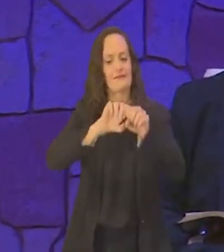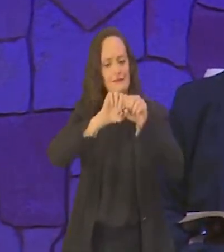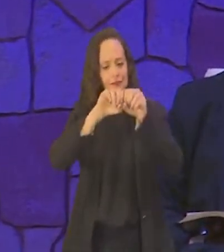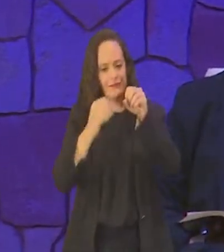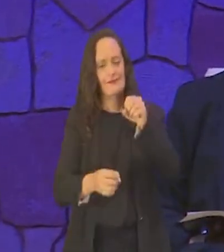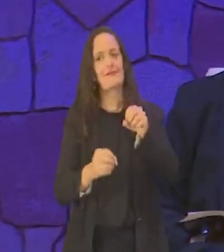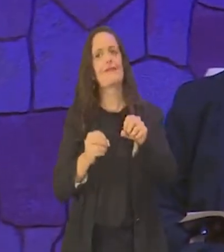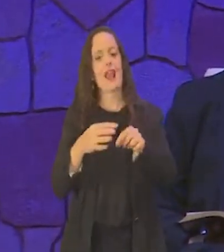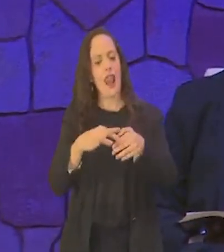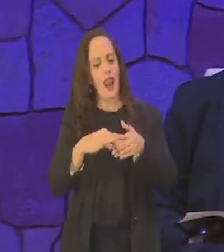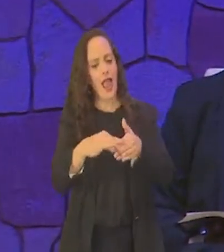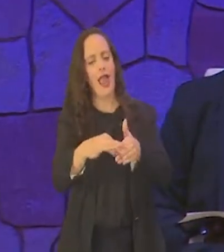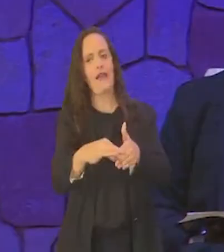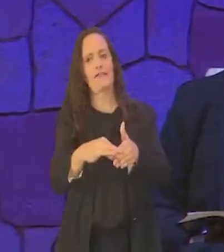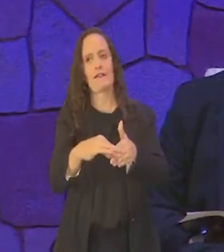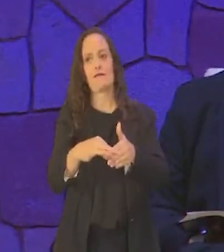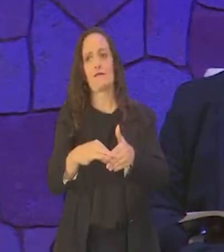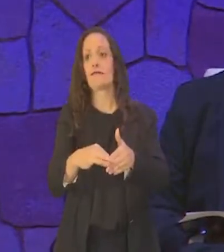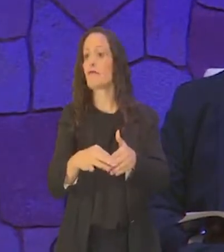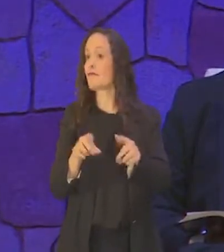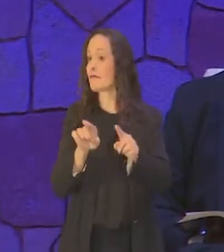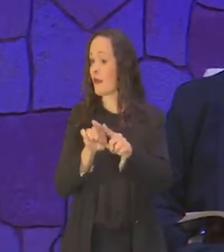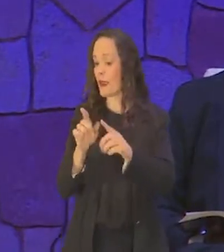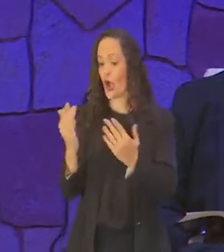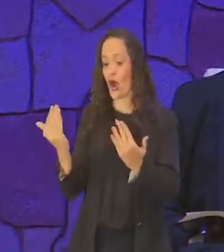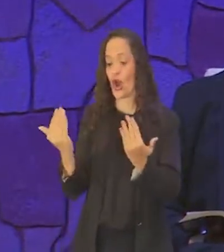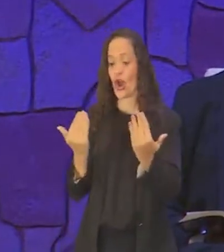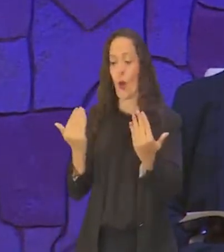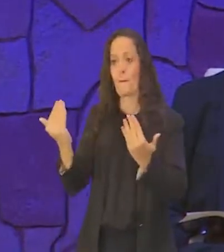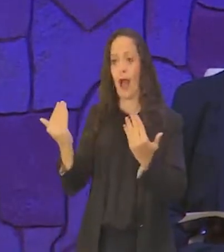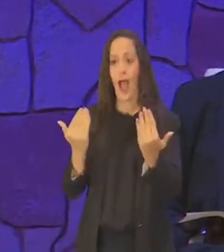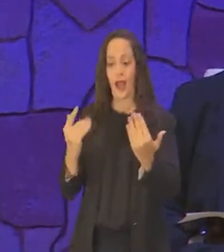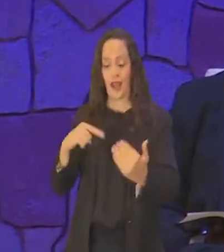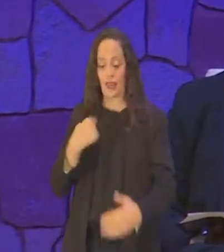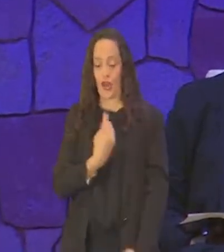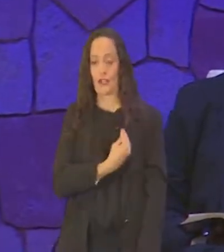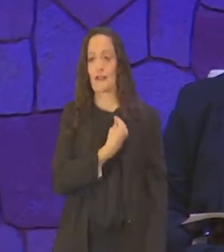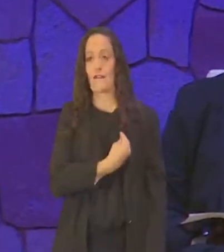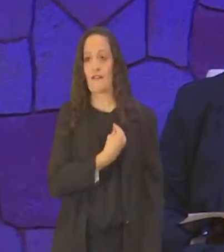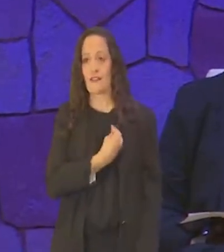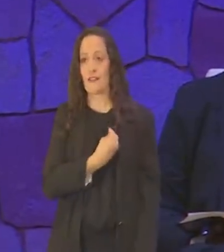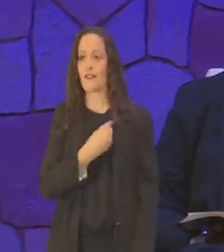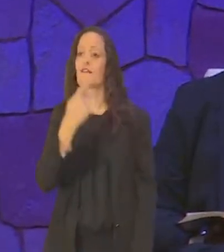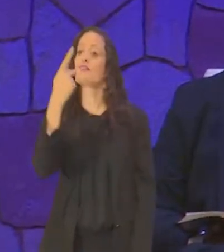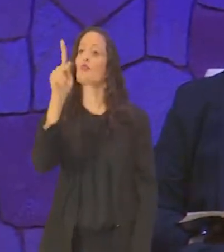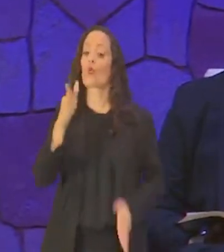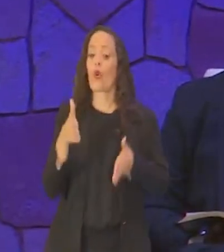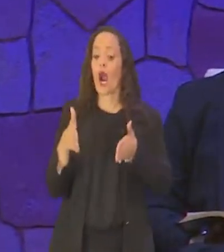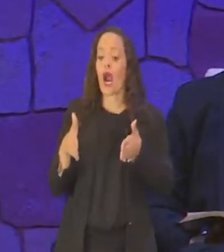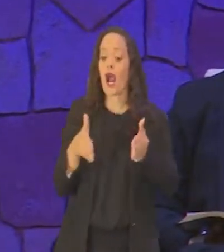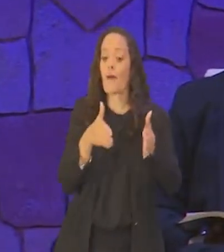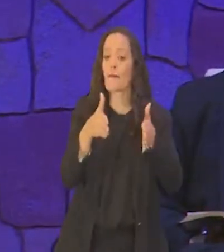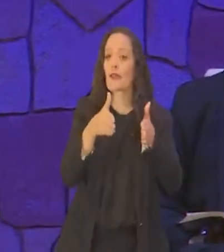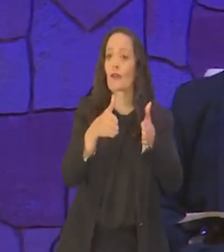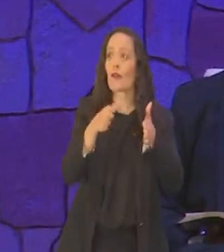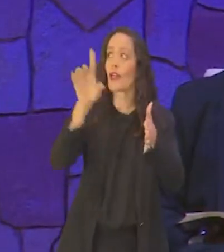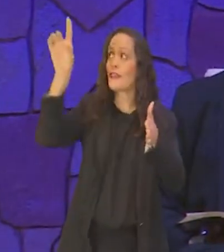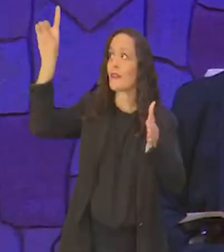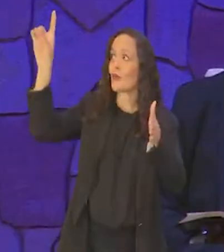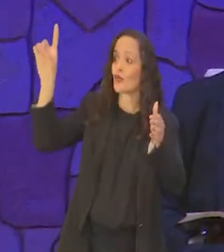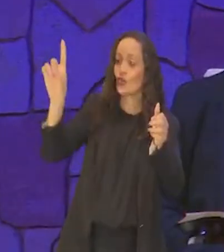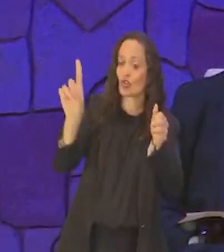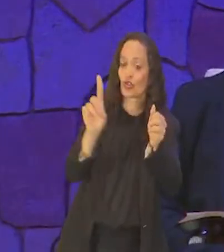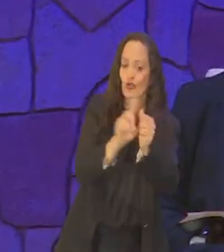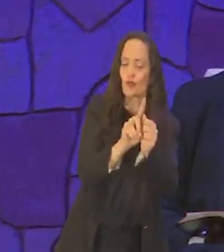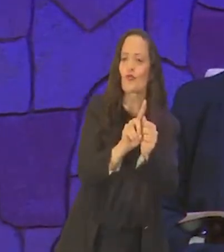significa que na nossa vida, o caminho que nós trilhamos com o Senhor, na presença